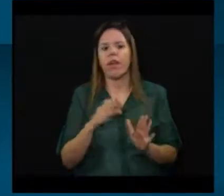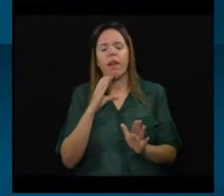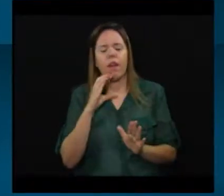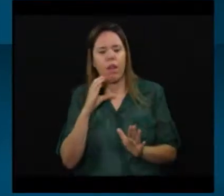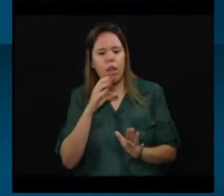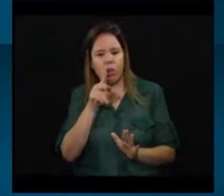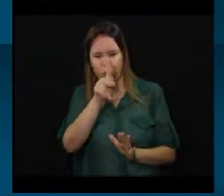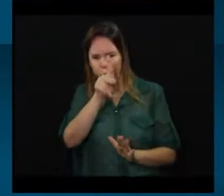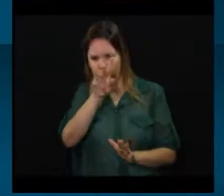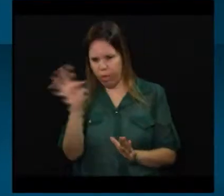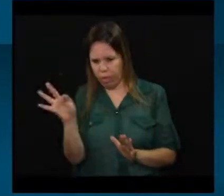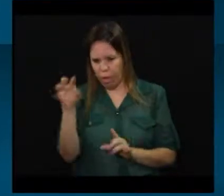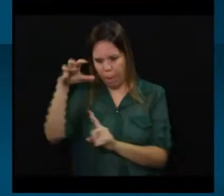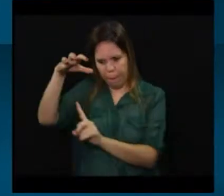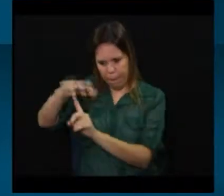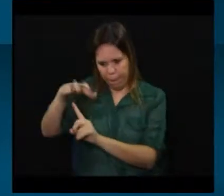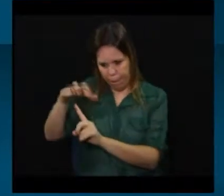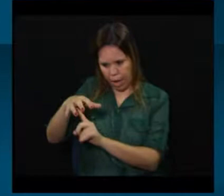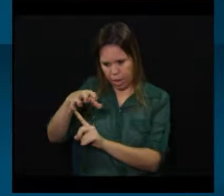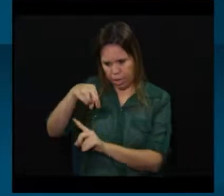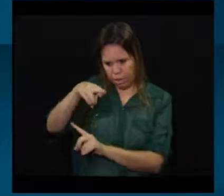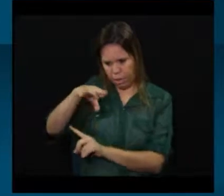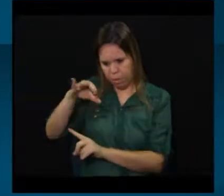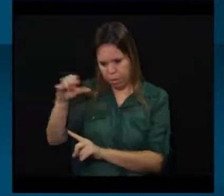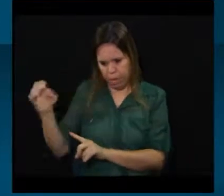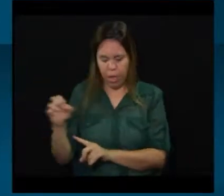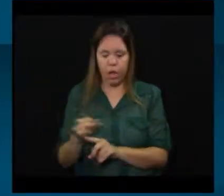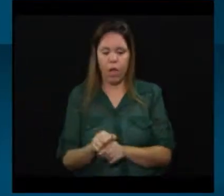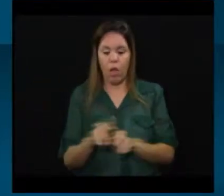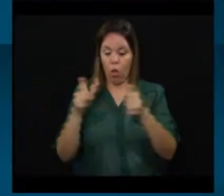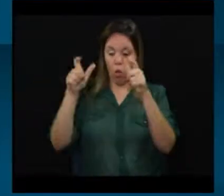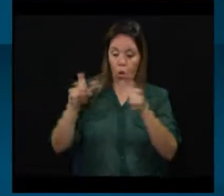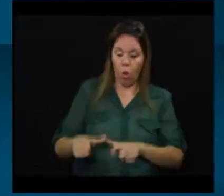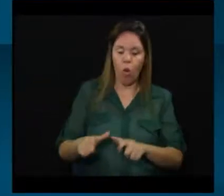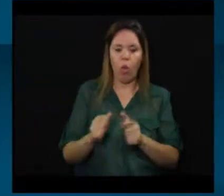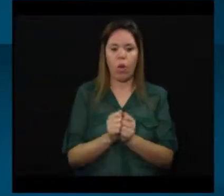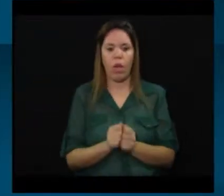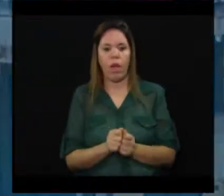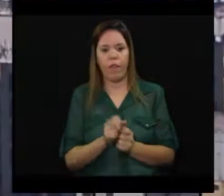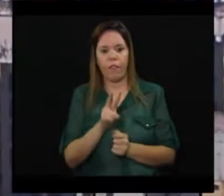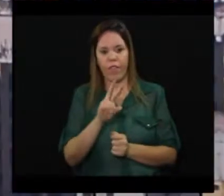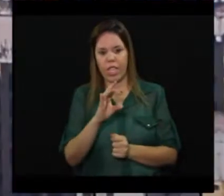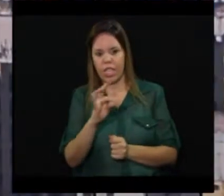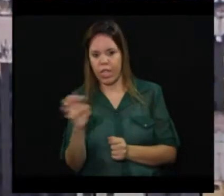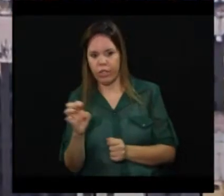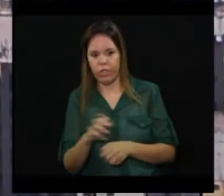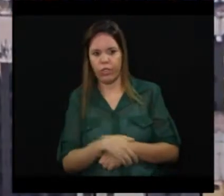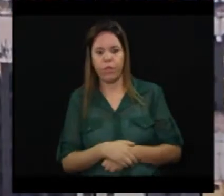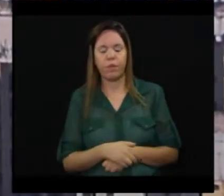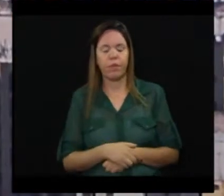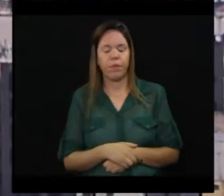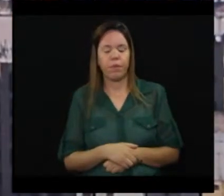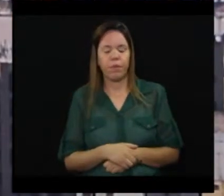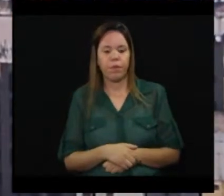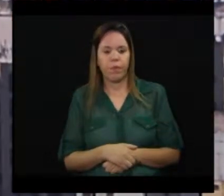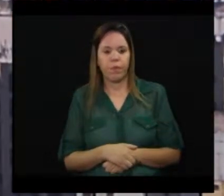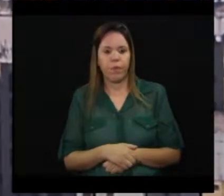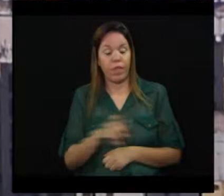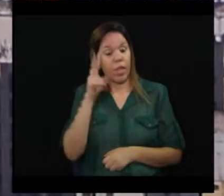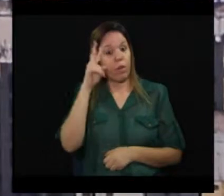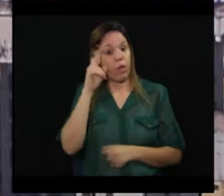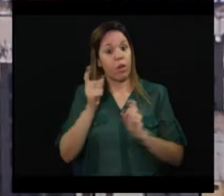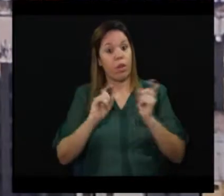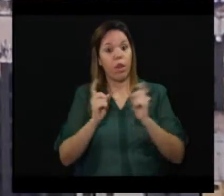como Praça Maria Souza Ruiz, uma praça localizada no Jardim São Vicente. Lembrando que a reunião